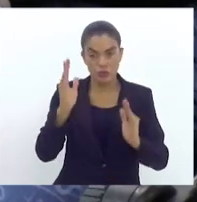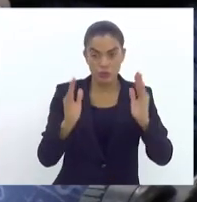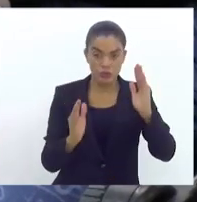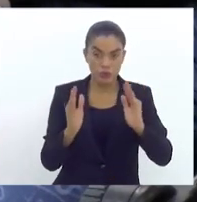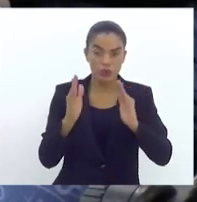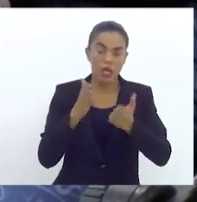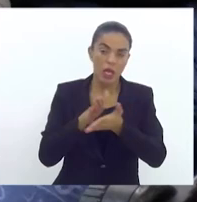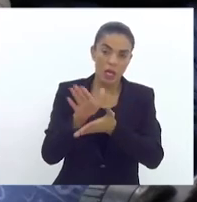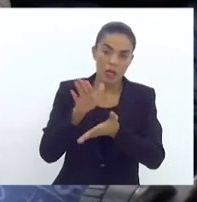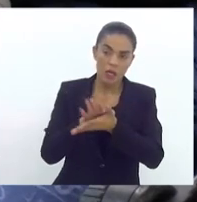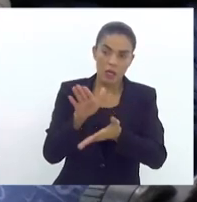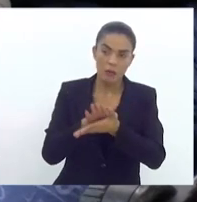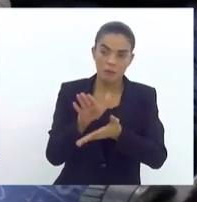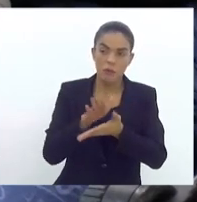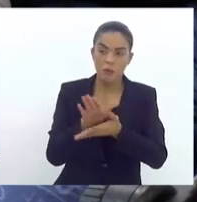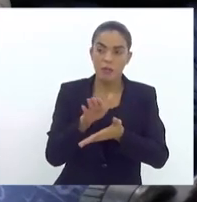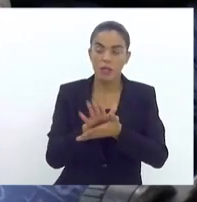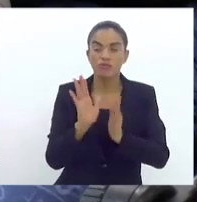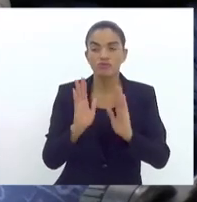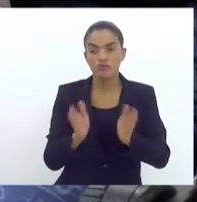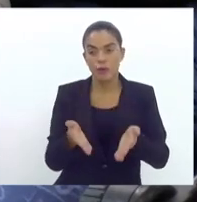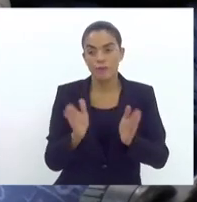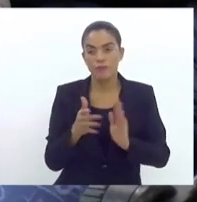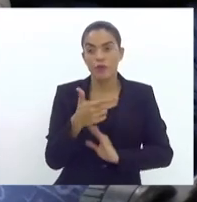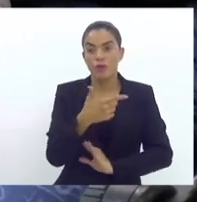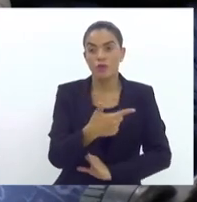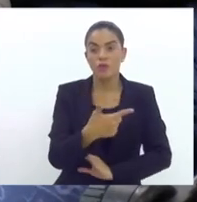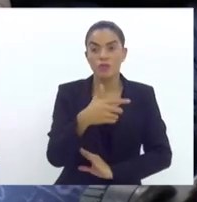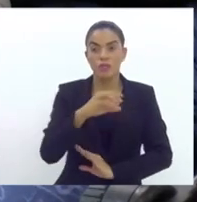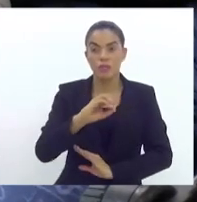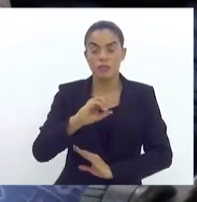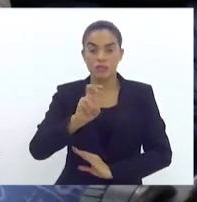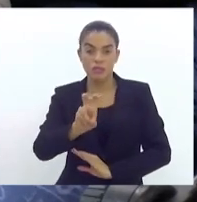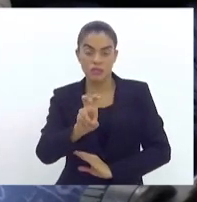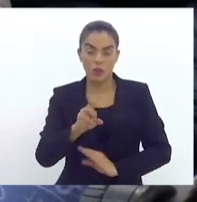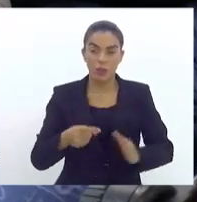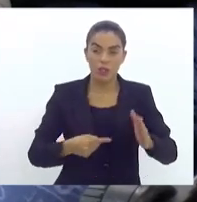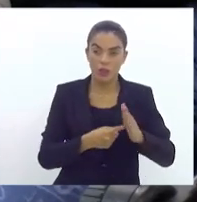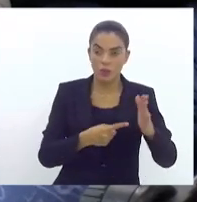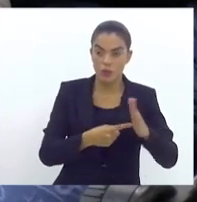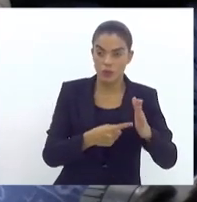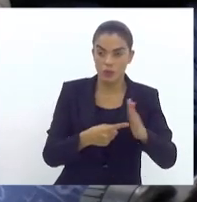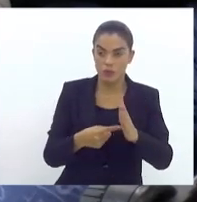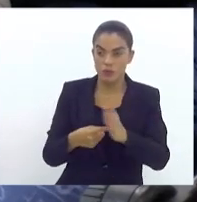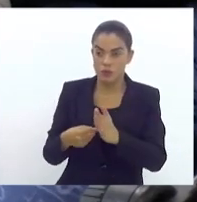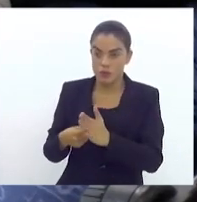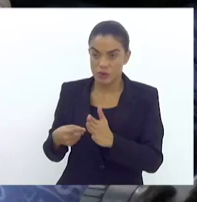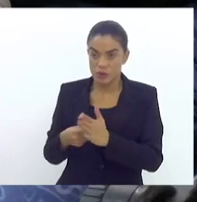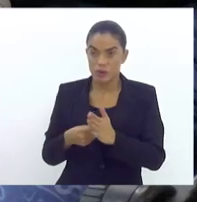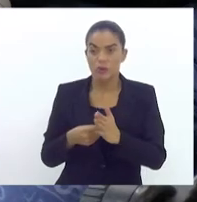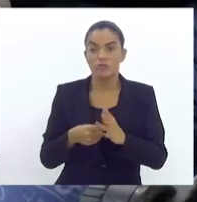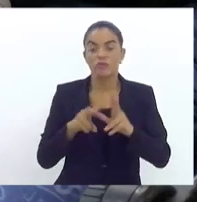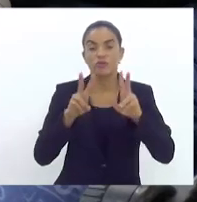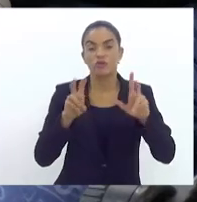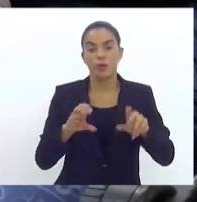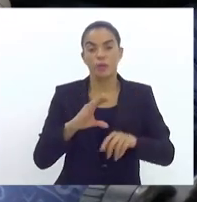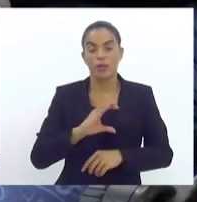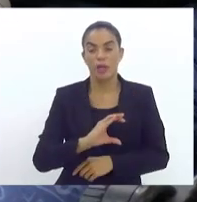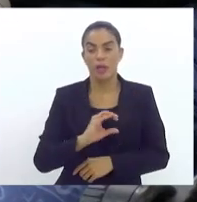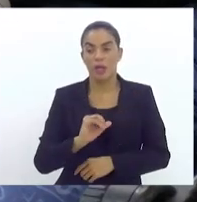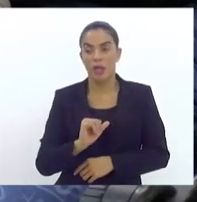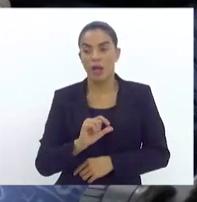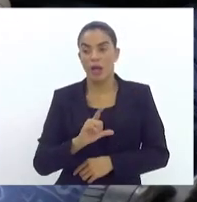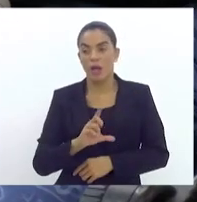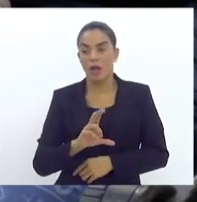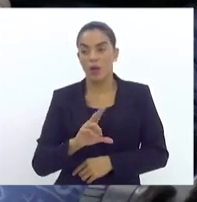publicamente são dados de seis anos com 205 denúncias né 205 denúncias demonstração caluniosa são seis anos em